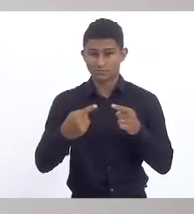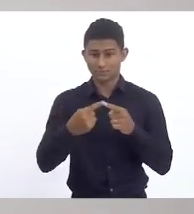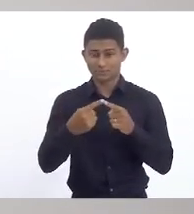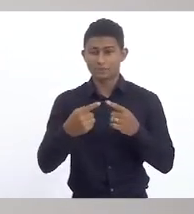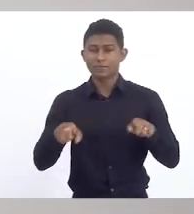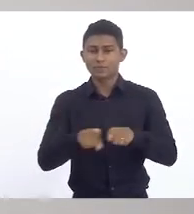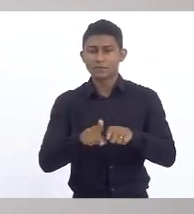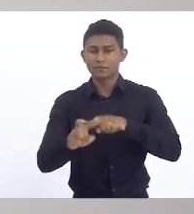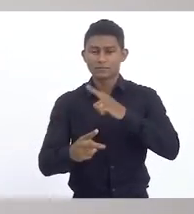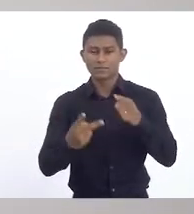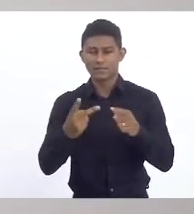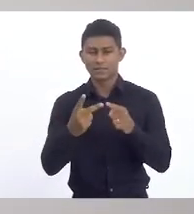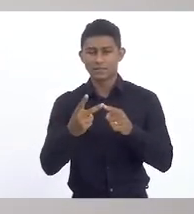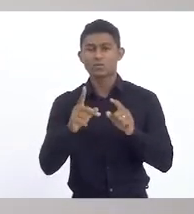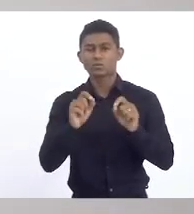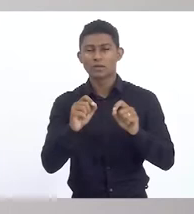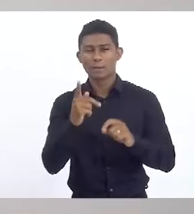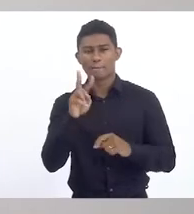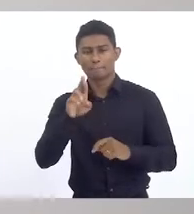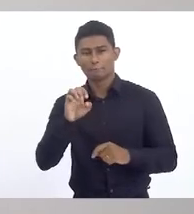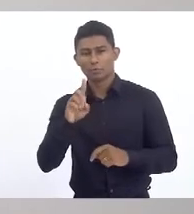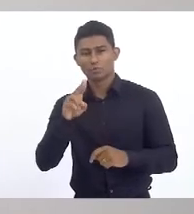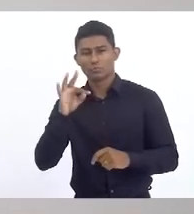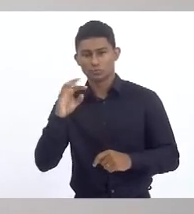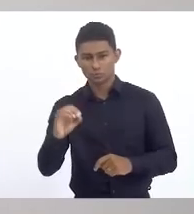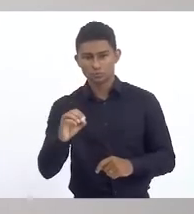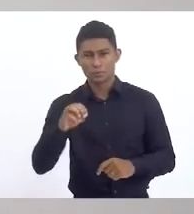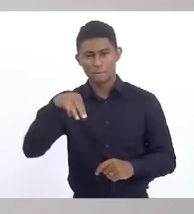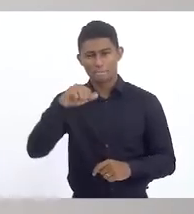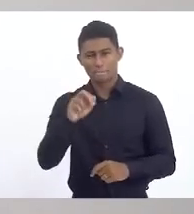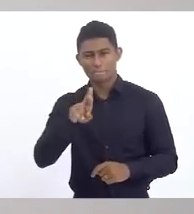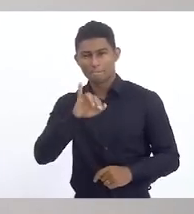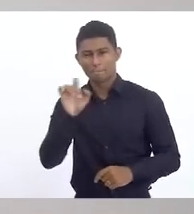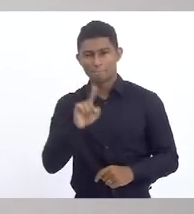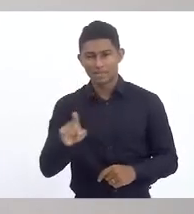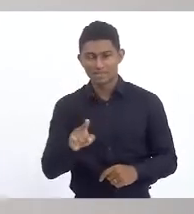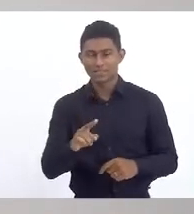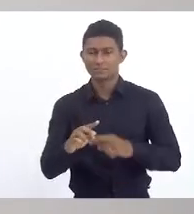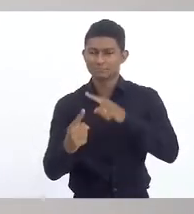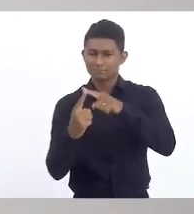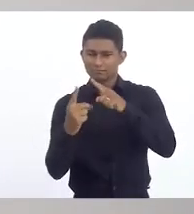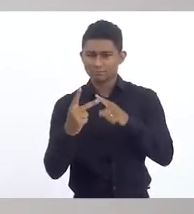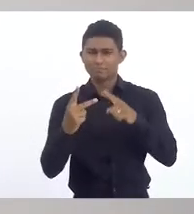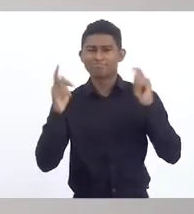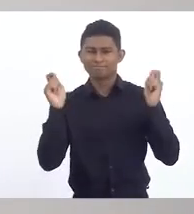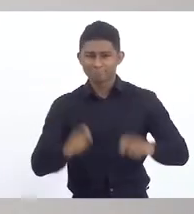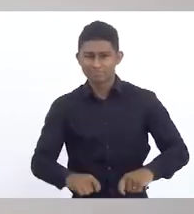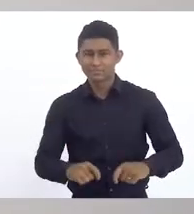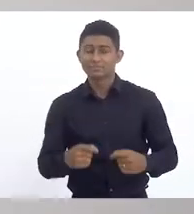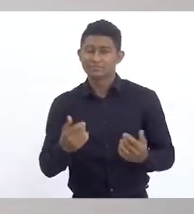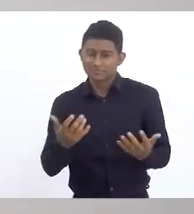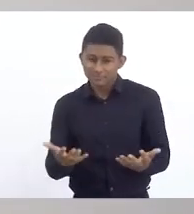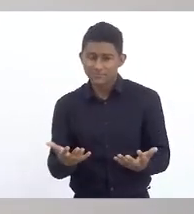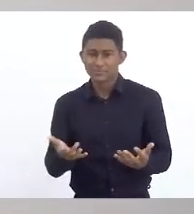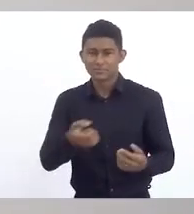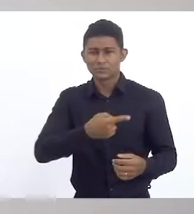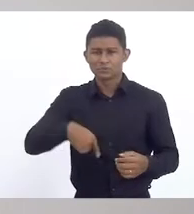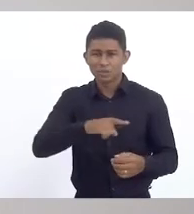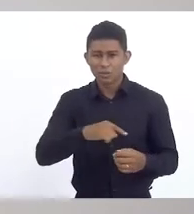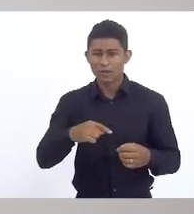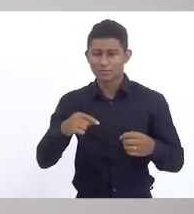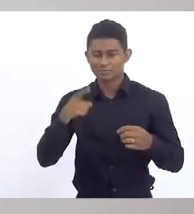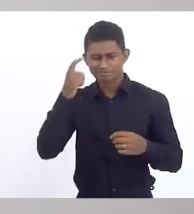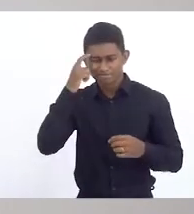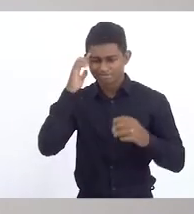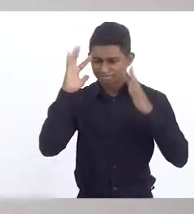de subproduto, pode ter uma sinergia muito grande com as coisas que a gente está conduzindo e